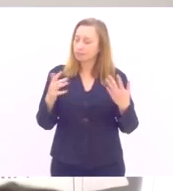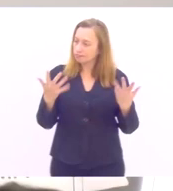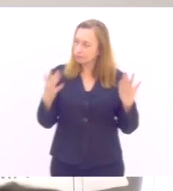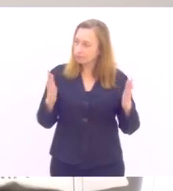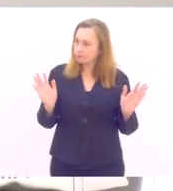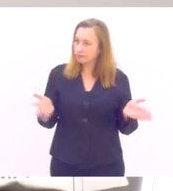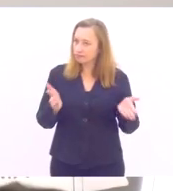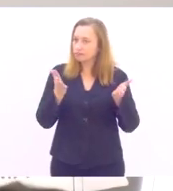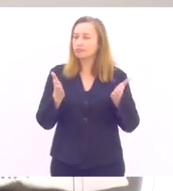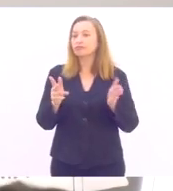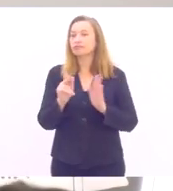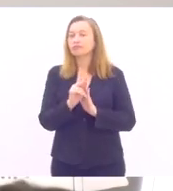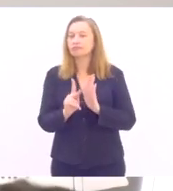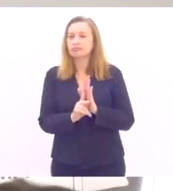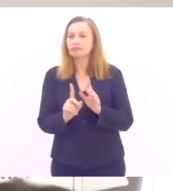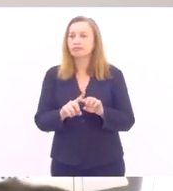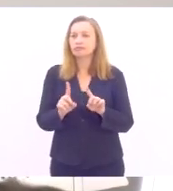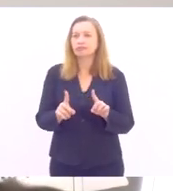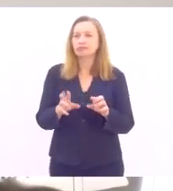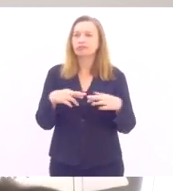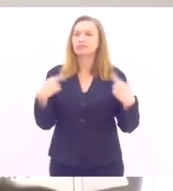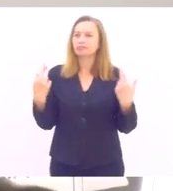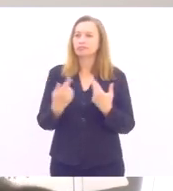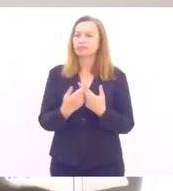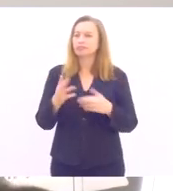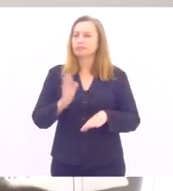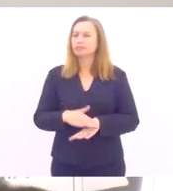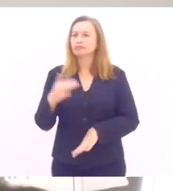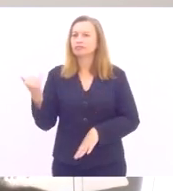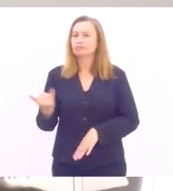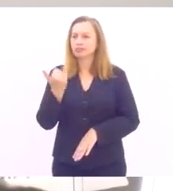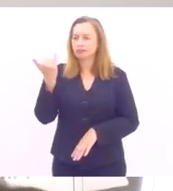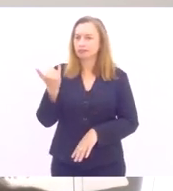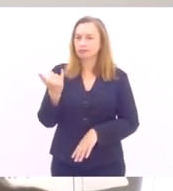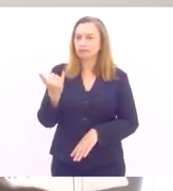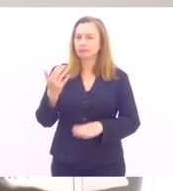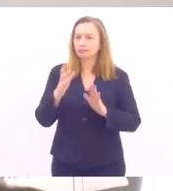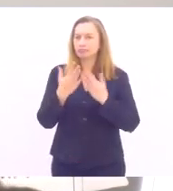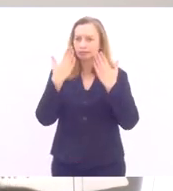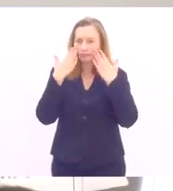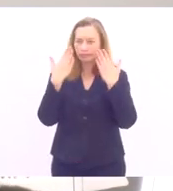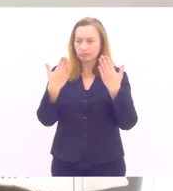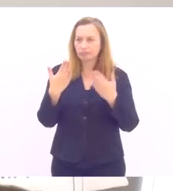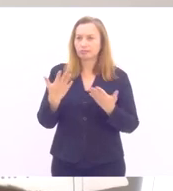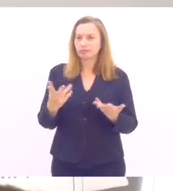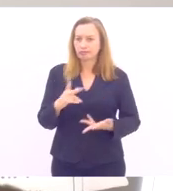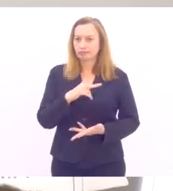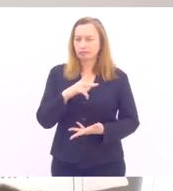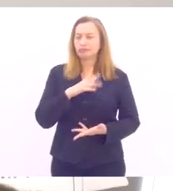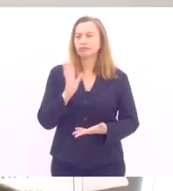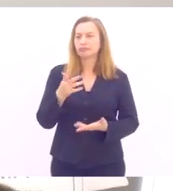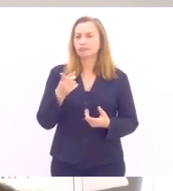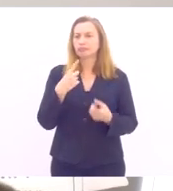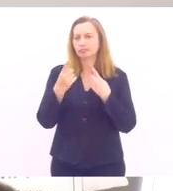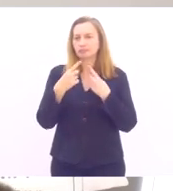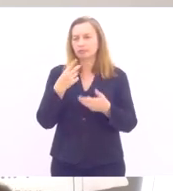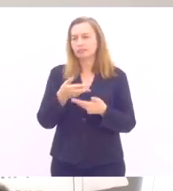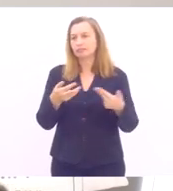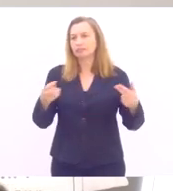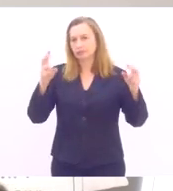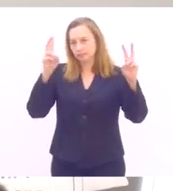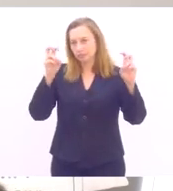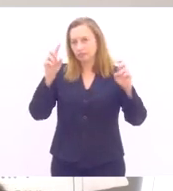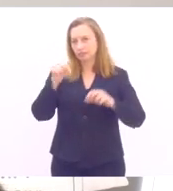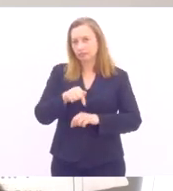do projeto, mas acho que essa audiência está sendo mais importante até do que a própria apresentação, que a gente vai poder debater vários temas aqui, né?